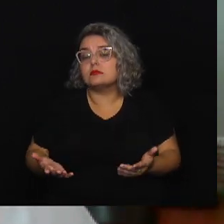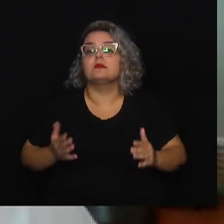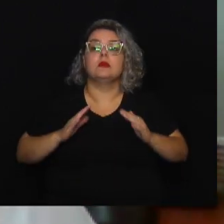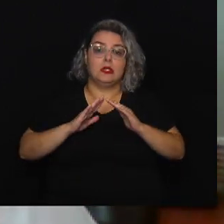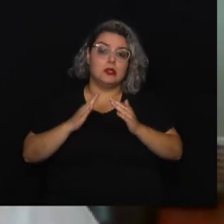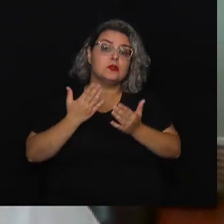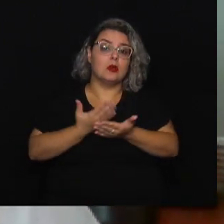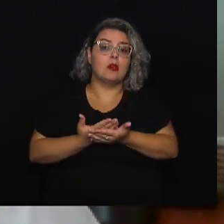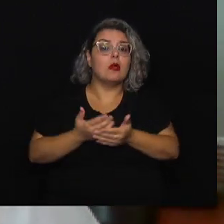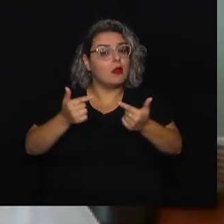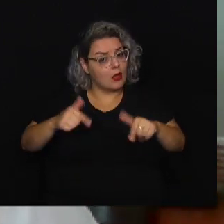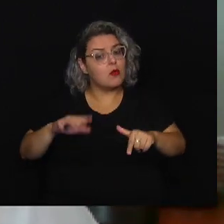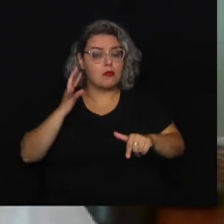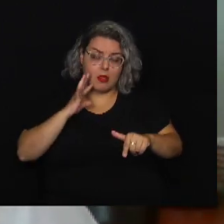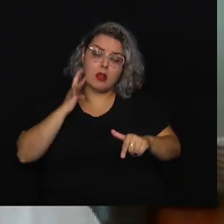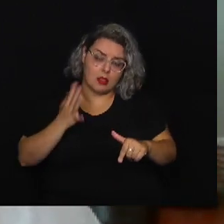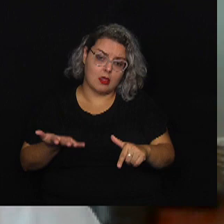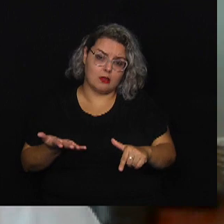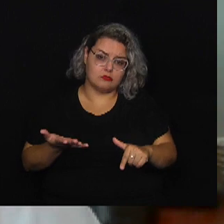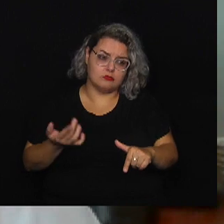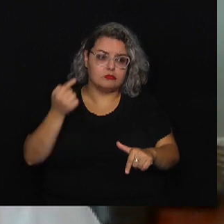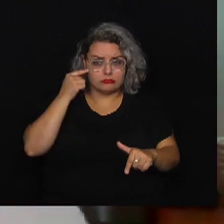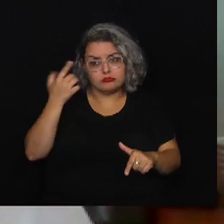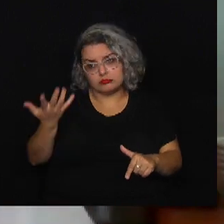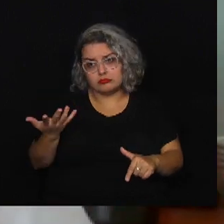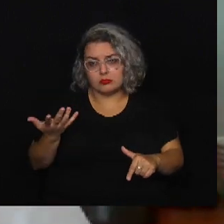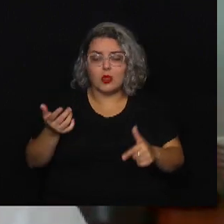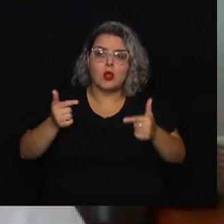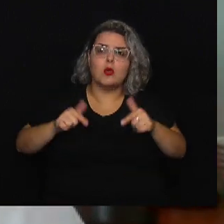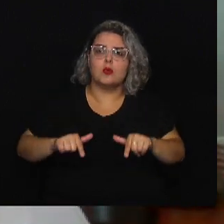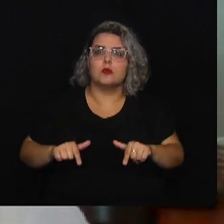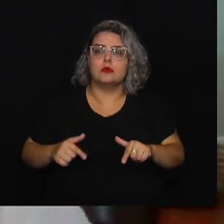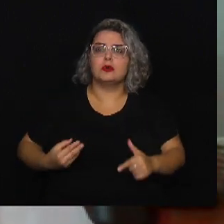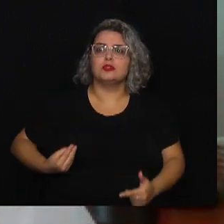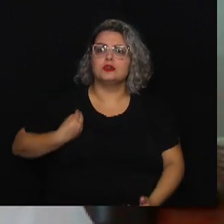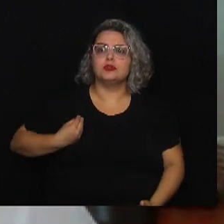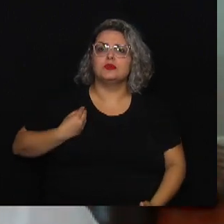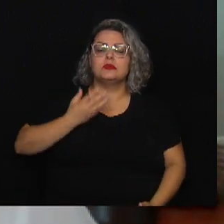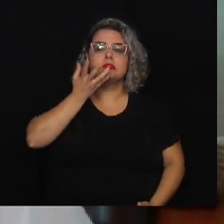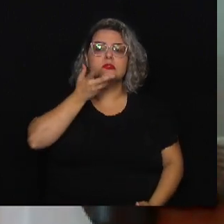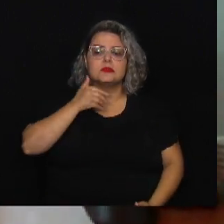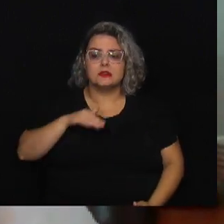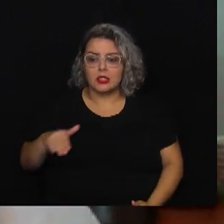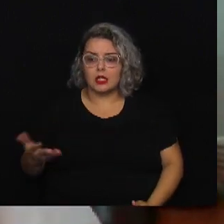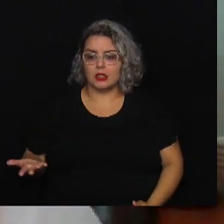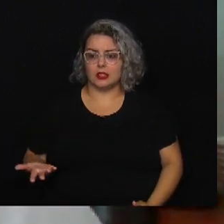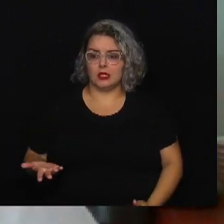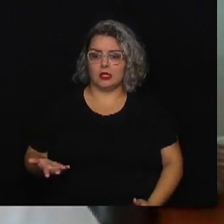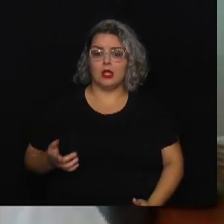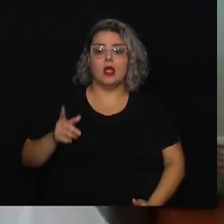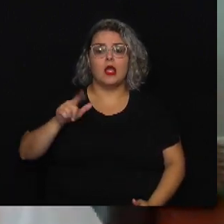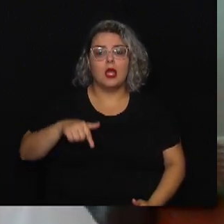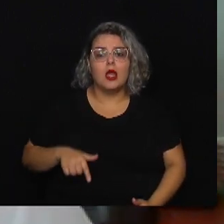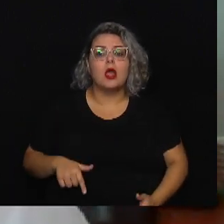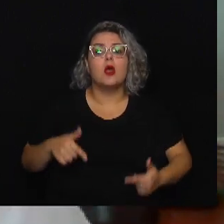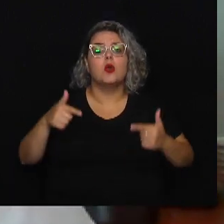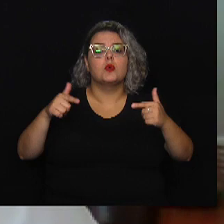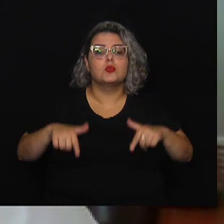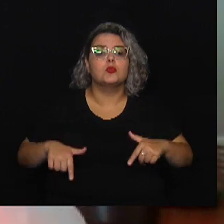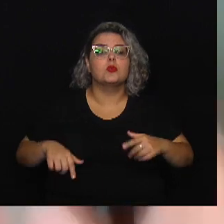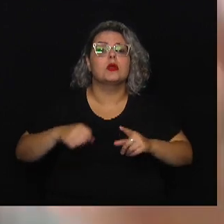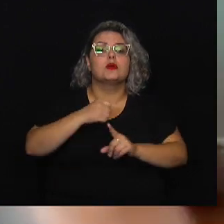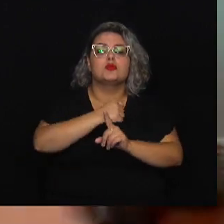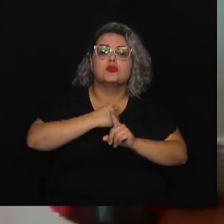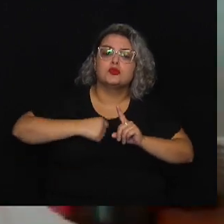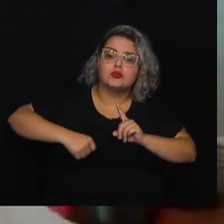legal, né? Vamos pensar assim, a escola é um lugar de vida das crianças, a escola é um lugar social das crianças,